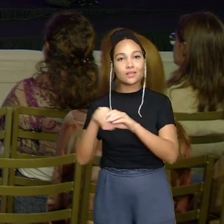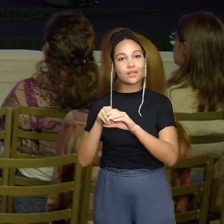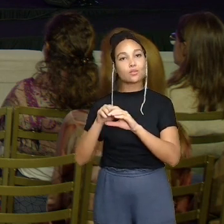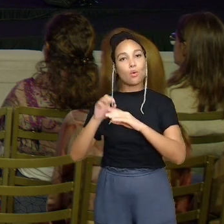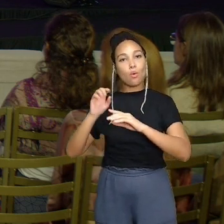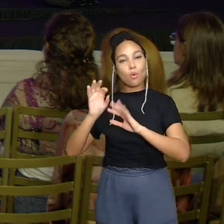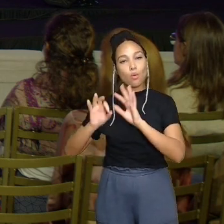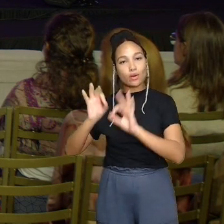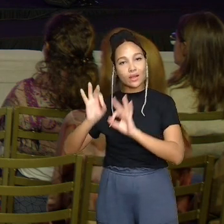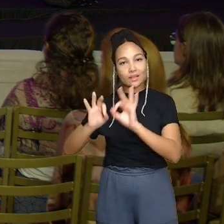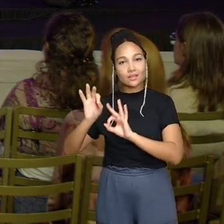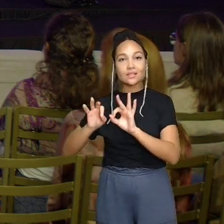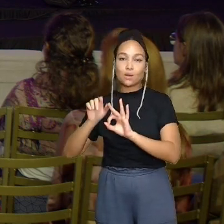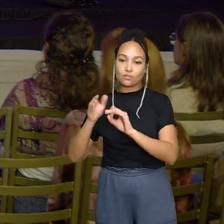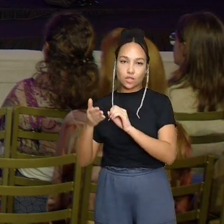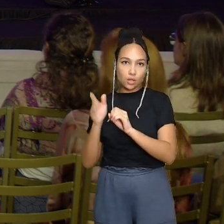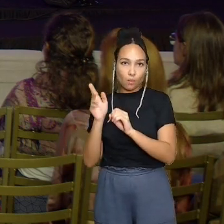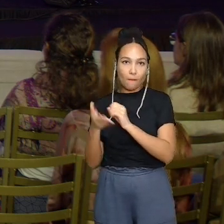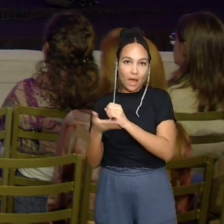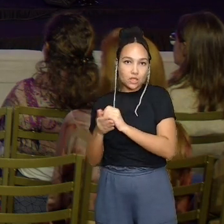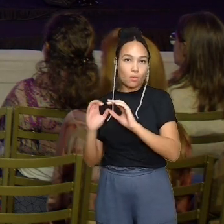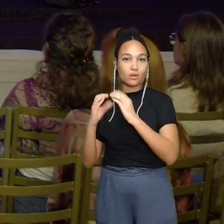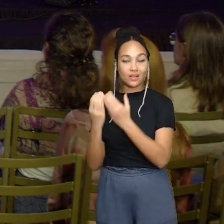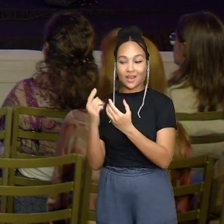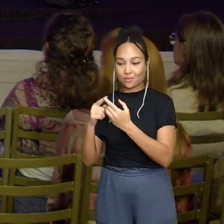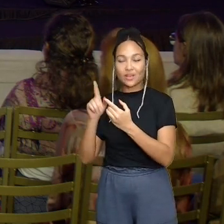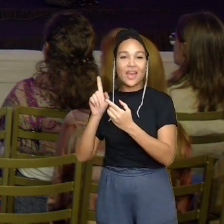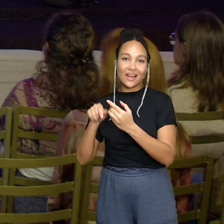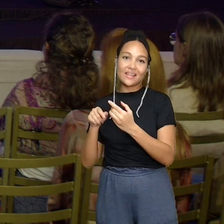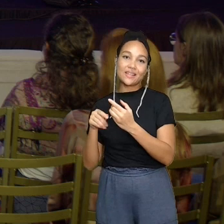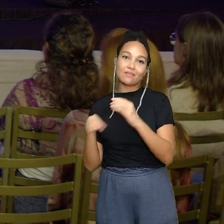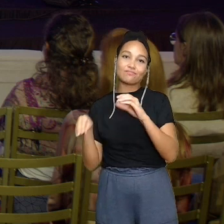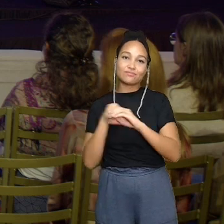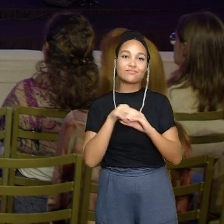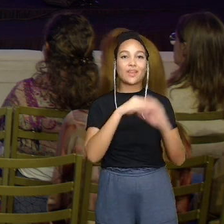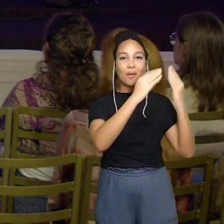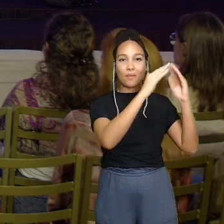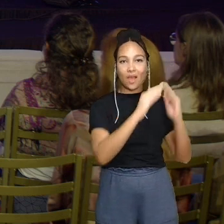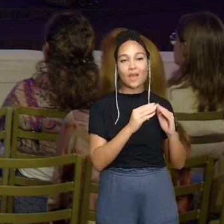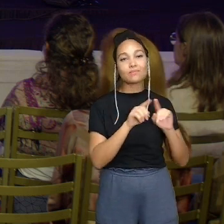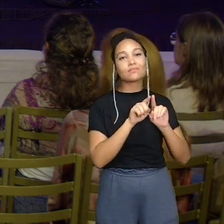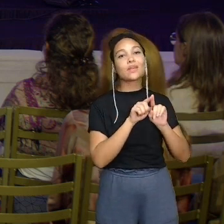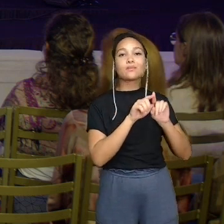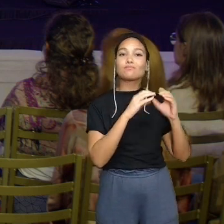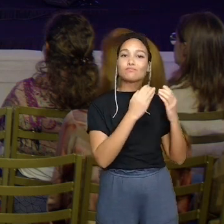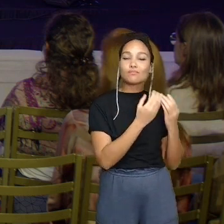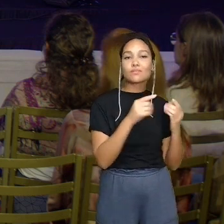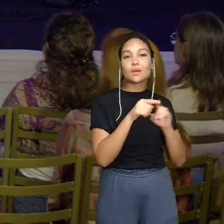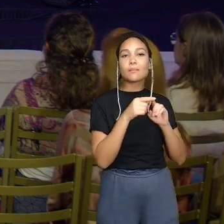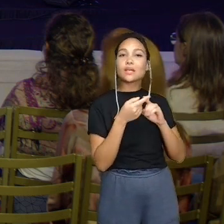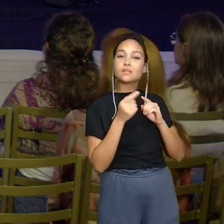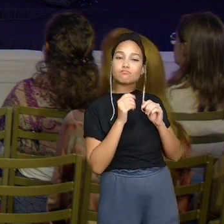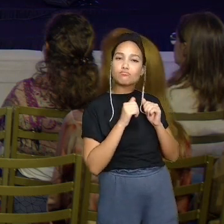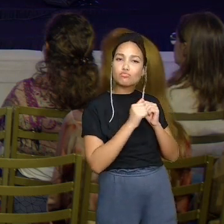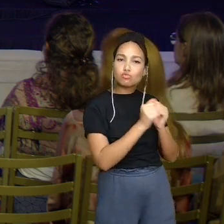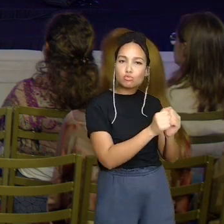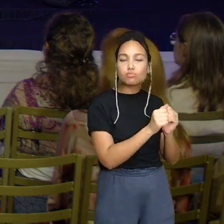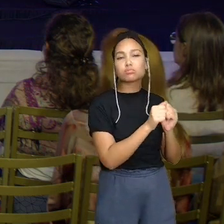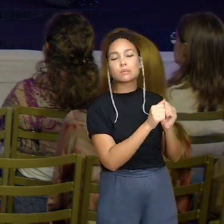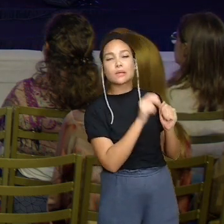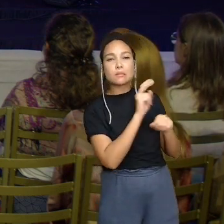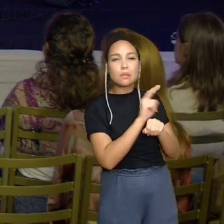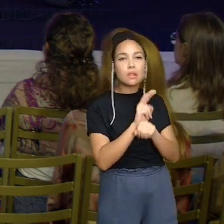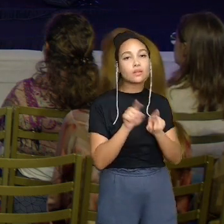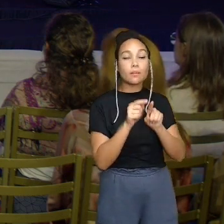base comunitária, porque elas estão inseridas nos territórios e elas faziam toda a articulação e o acompanhamento dessas famílias